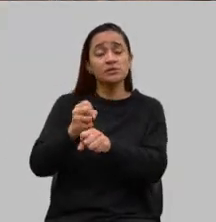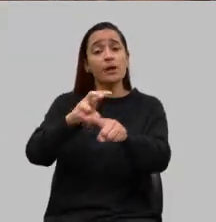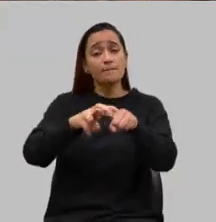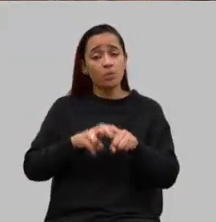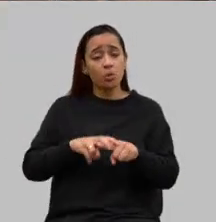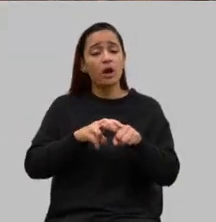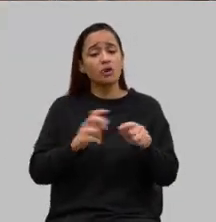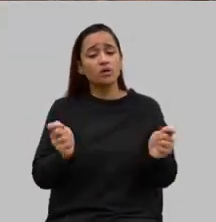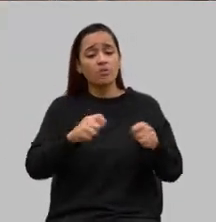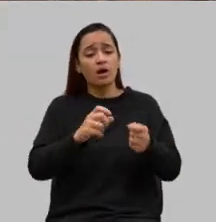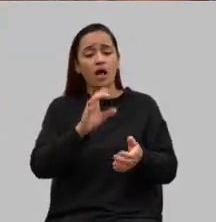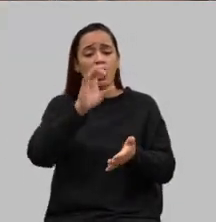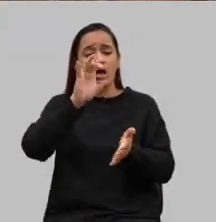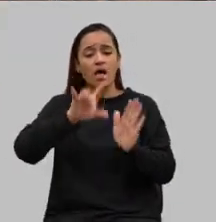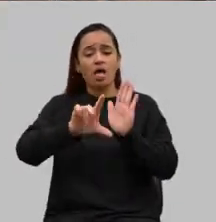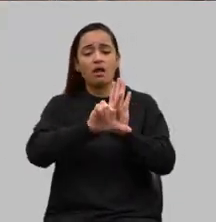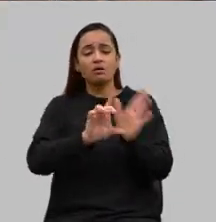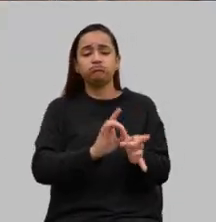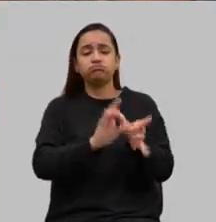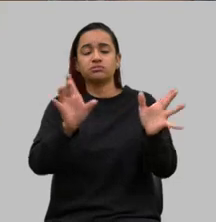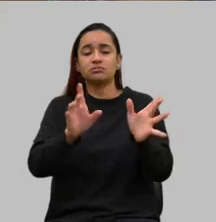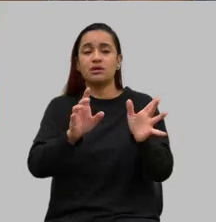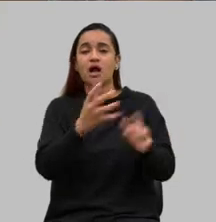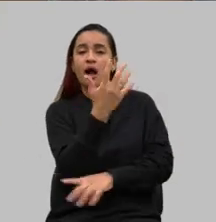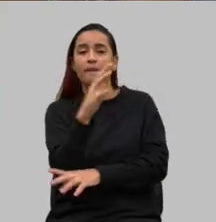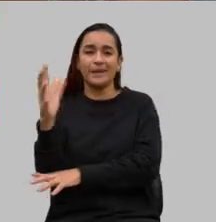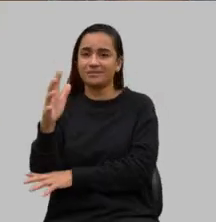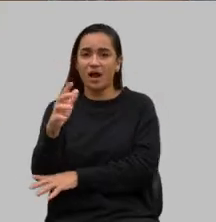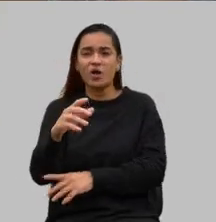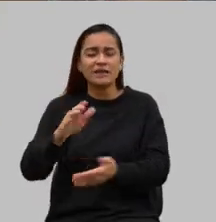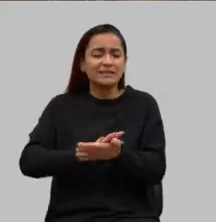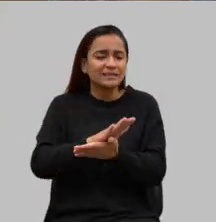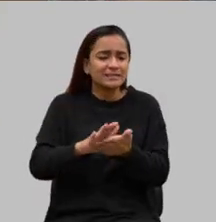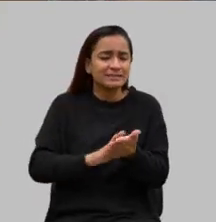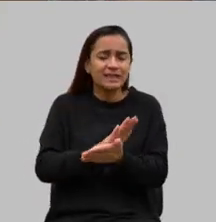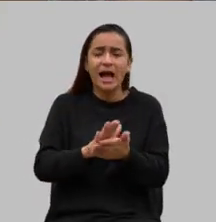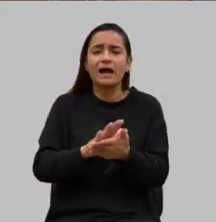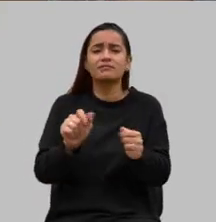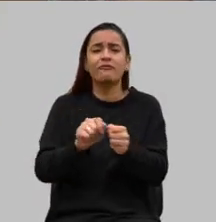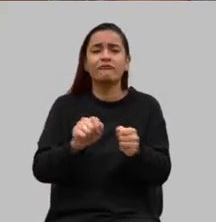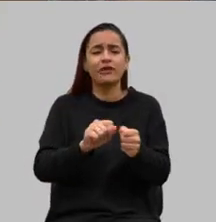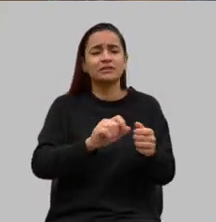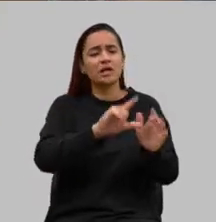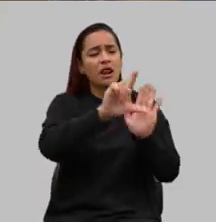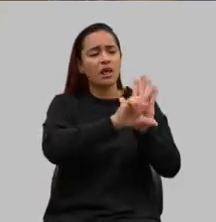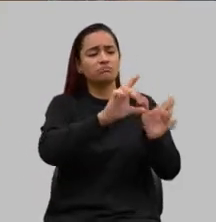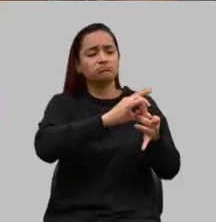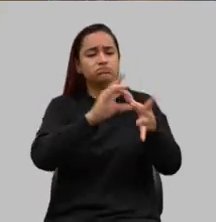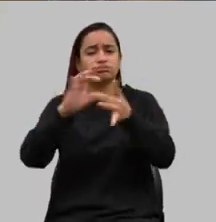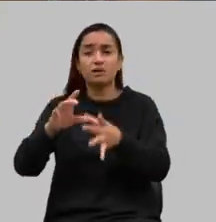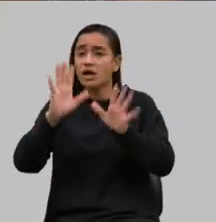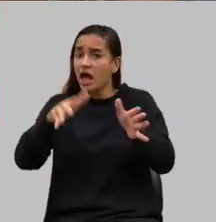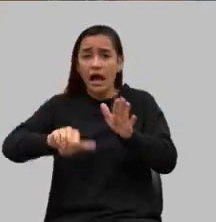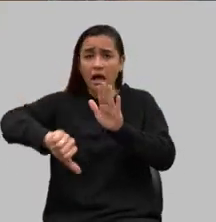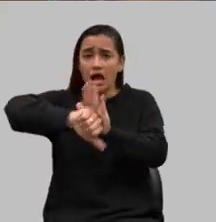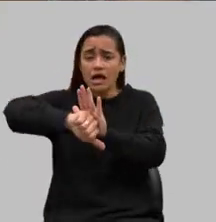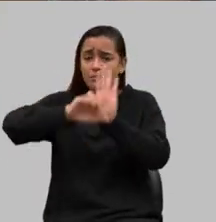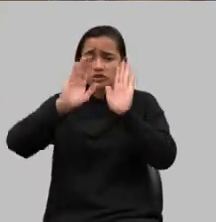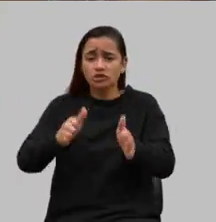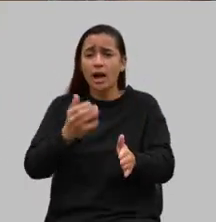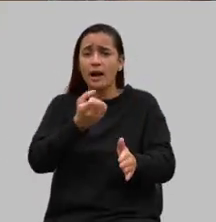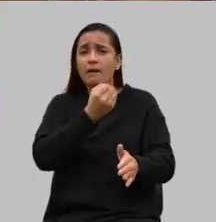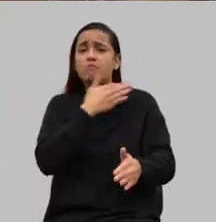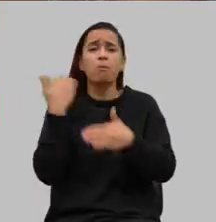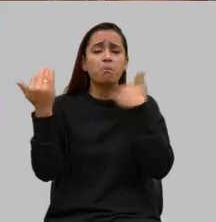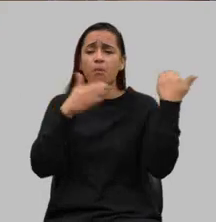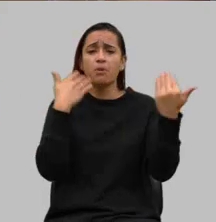nada foi regulamentado com a rapidez necessária depois de um crime que assassinou 272 pessoas não é nada foi com